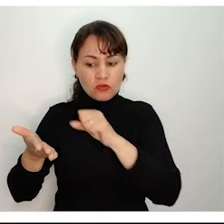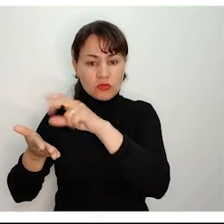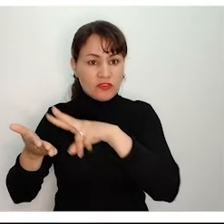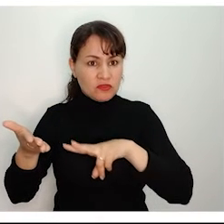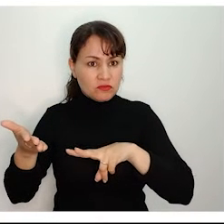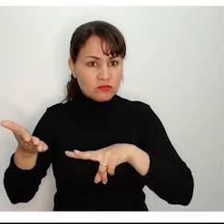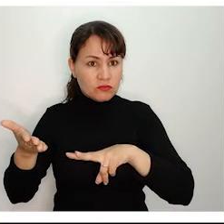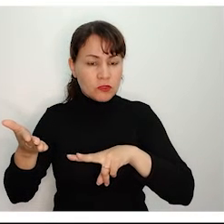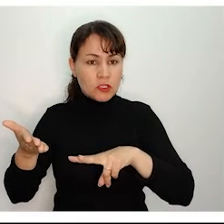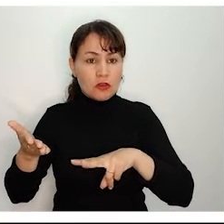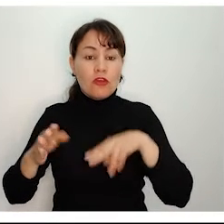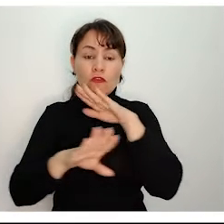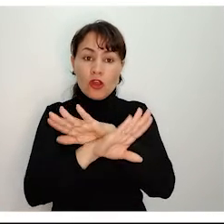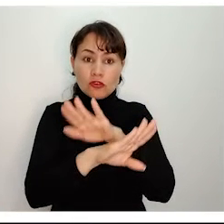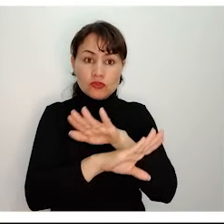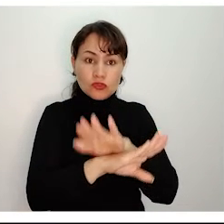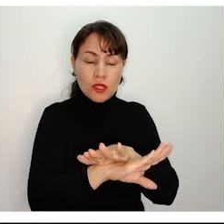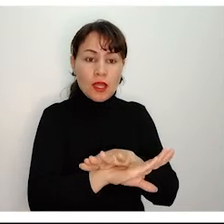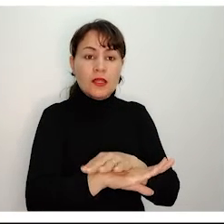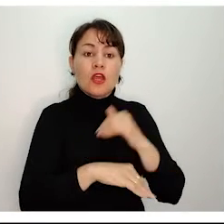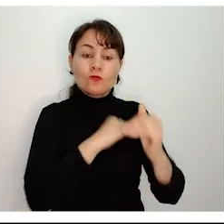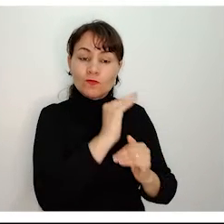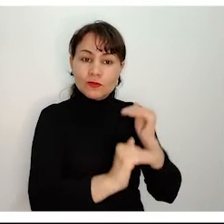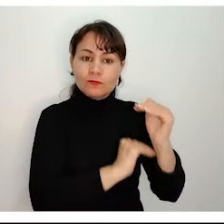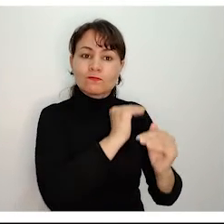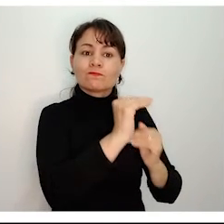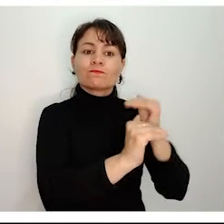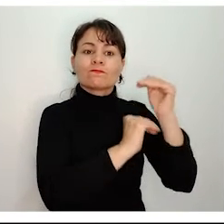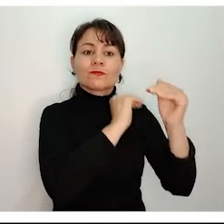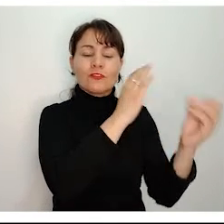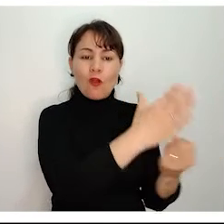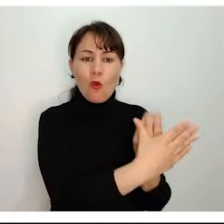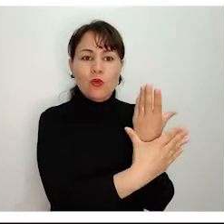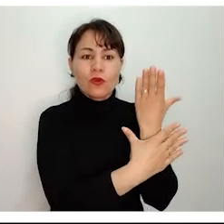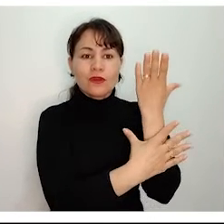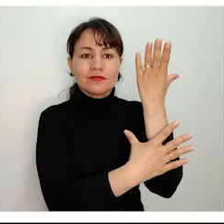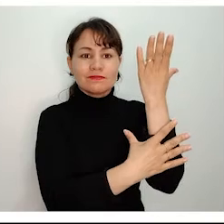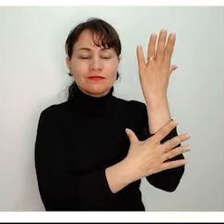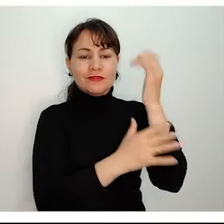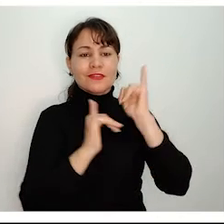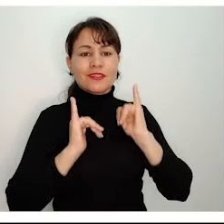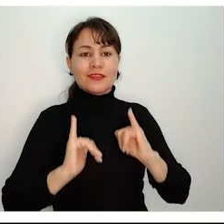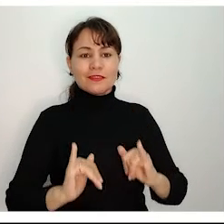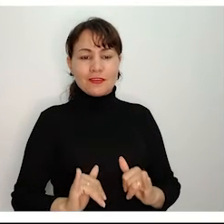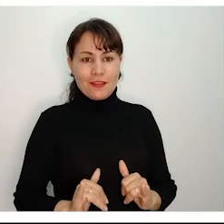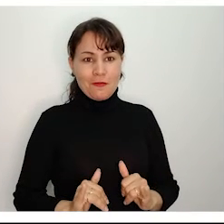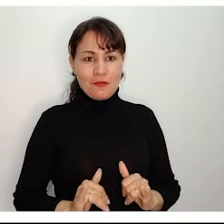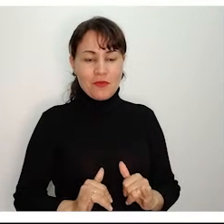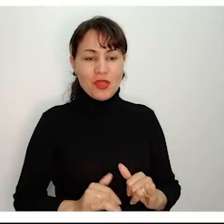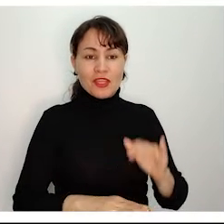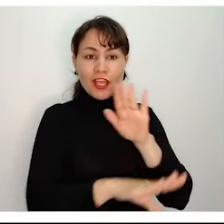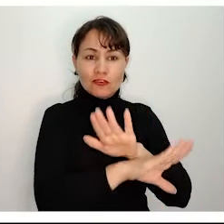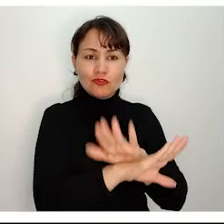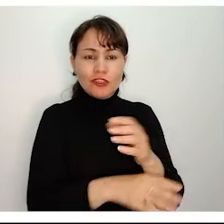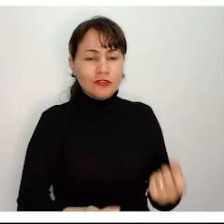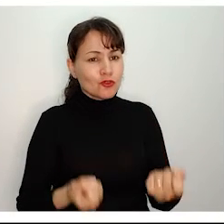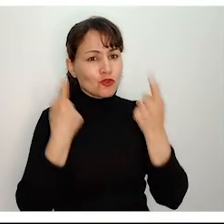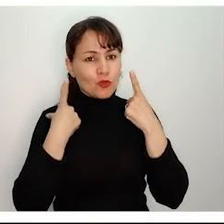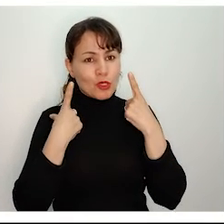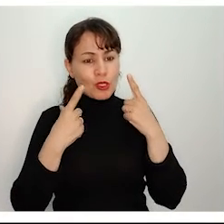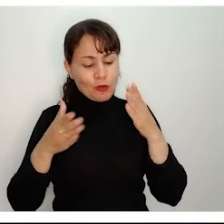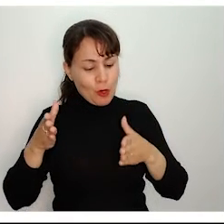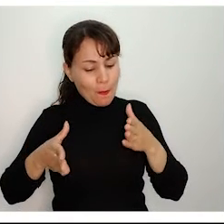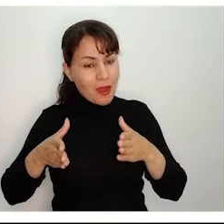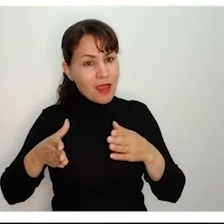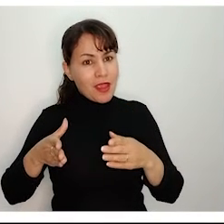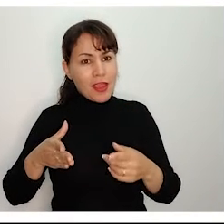ela não tiver nenhum diagnóstico e for auxiliada, o desenvolvimento dela vai avançar tranquilamente, superando aquela pequena